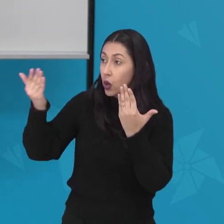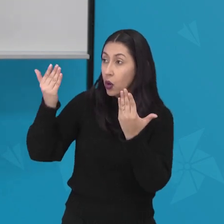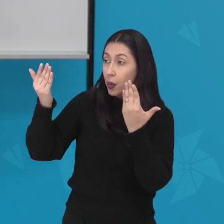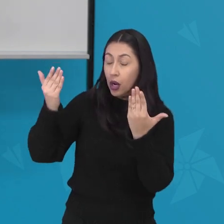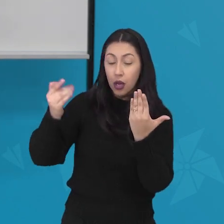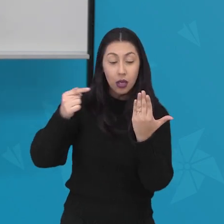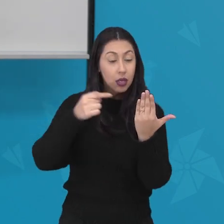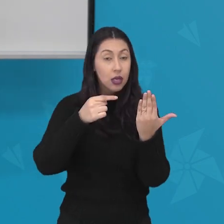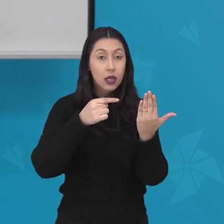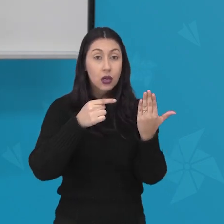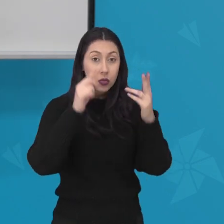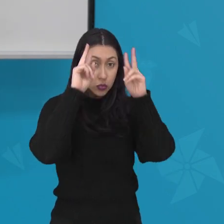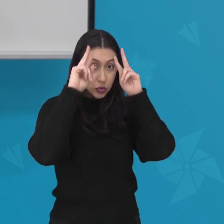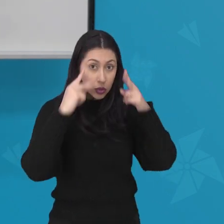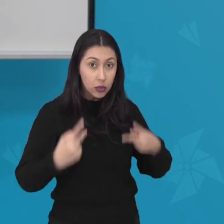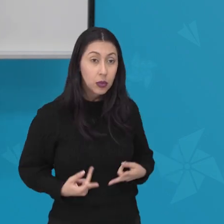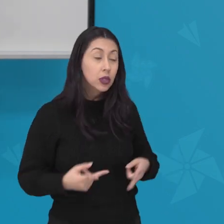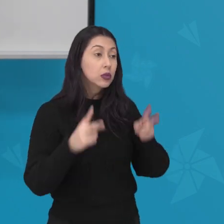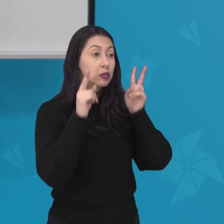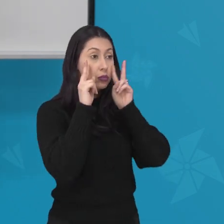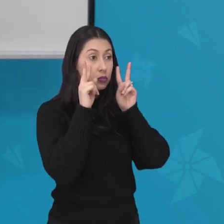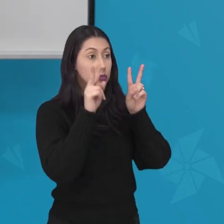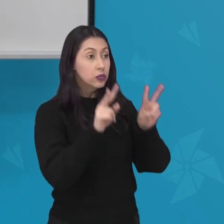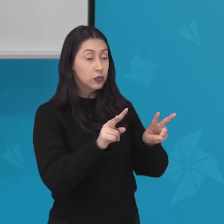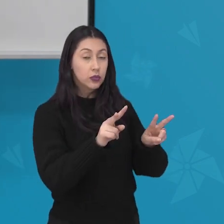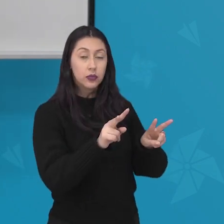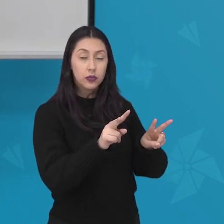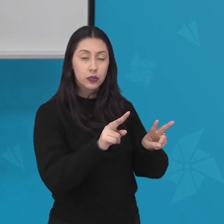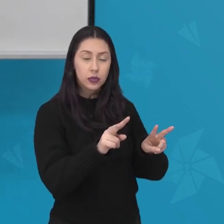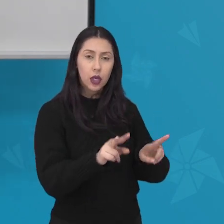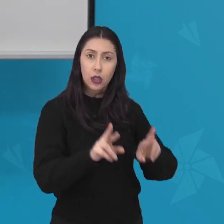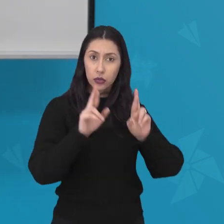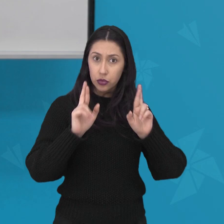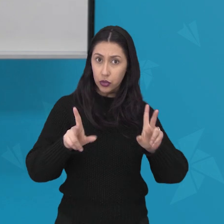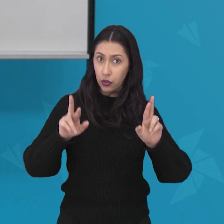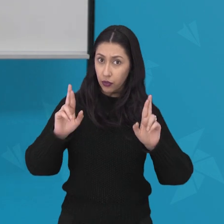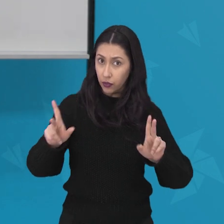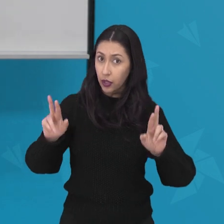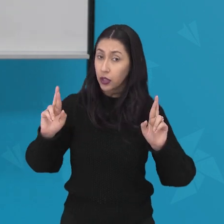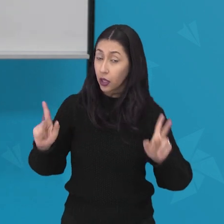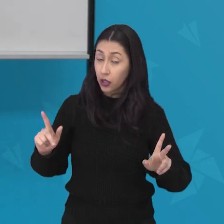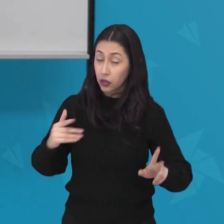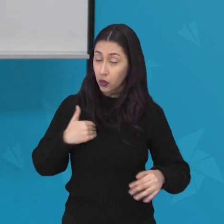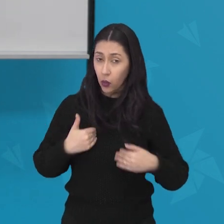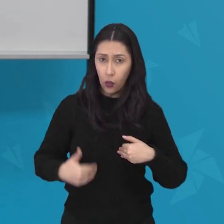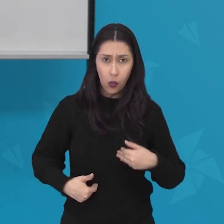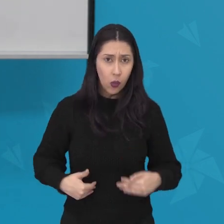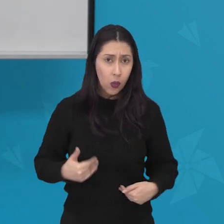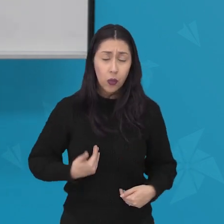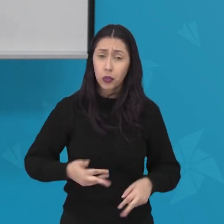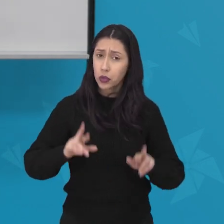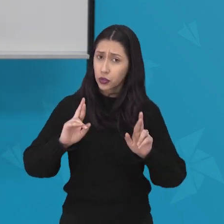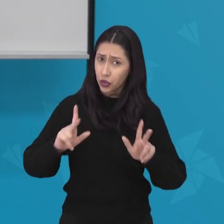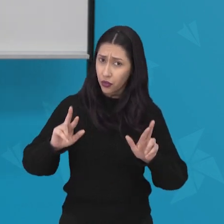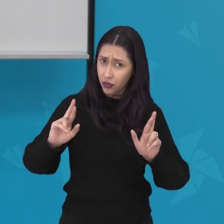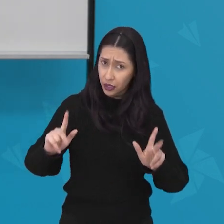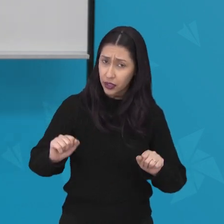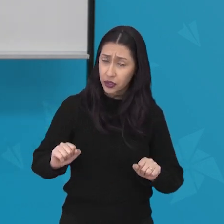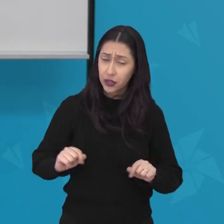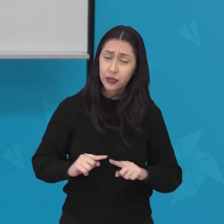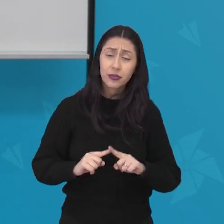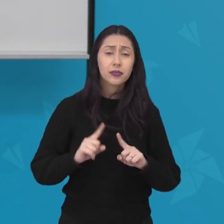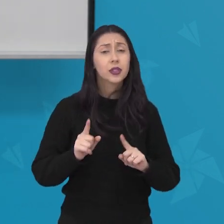com a capacidade óptica do ser humano, né? Então, existem diferenças de ordem biológica. Mas